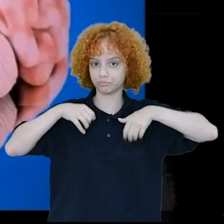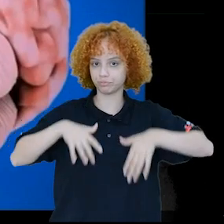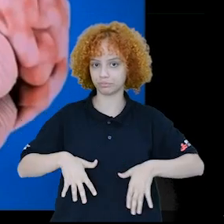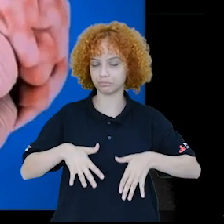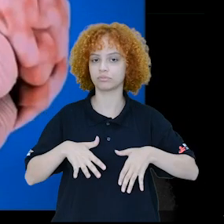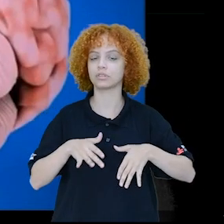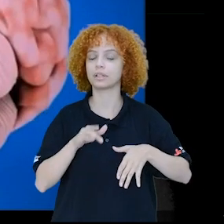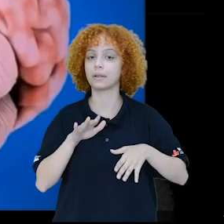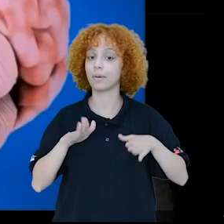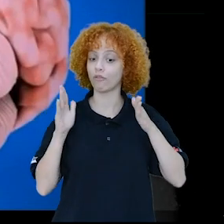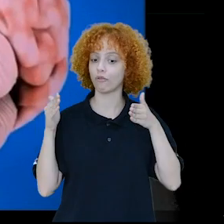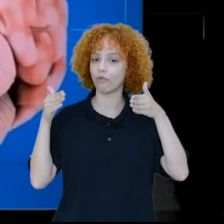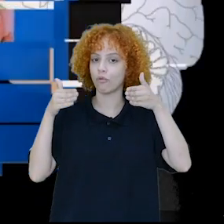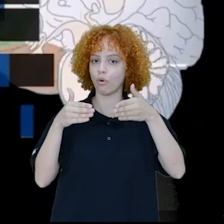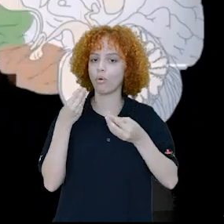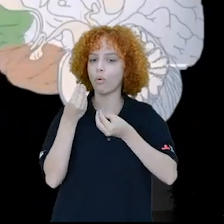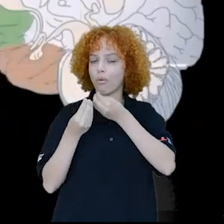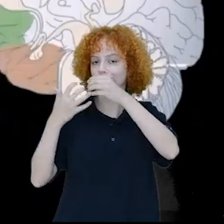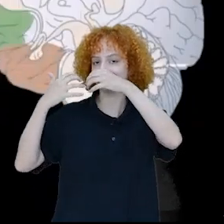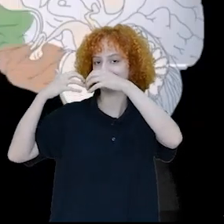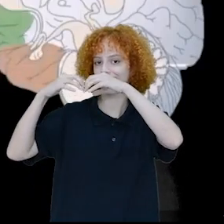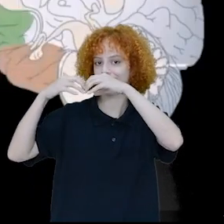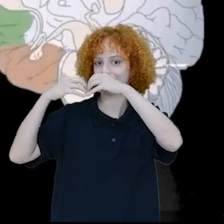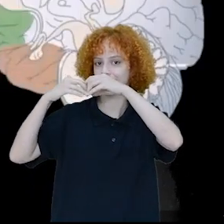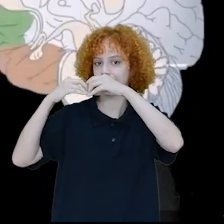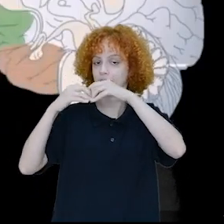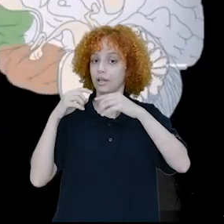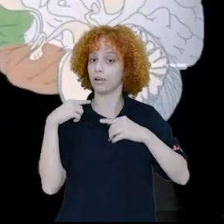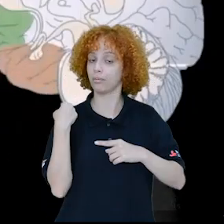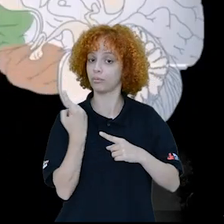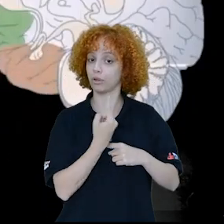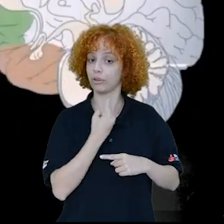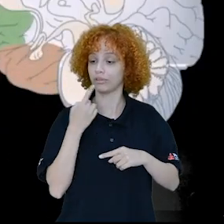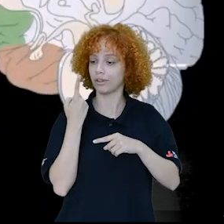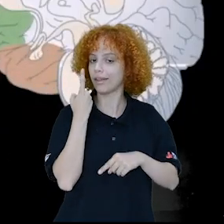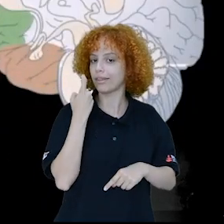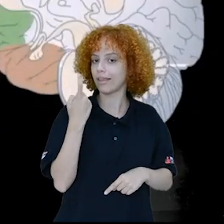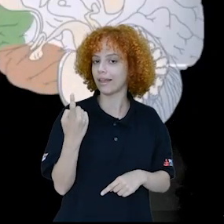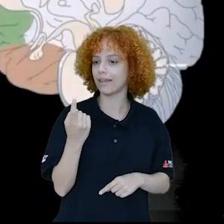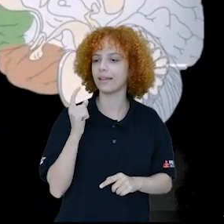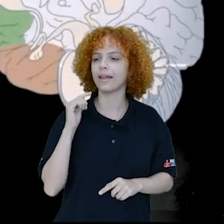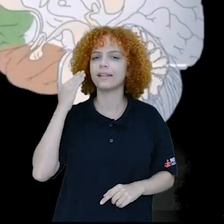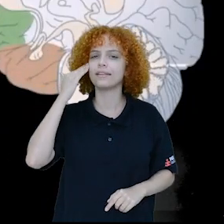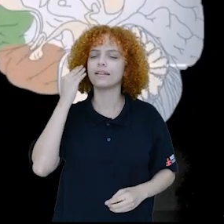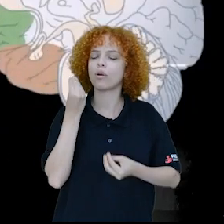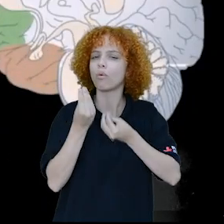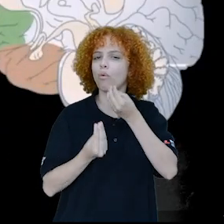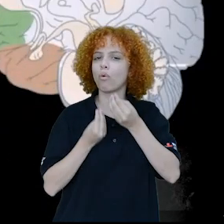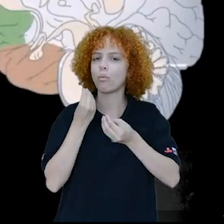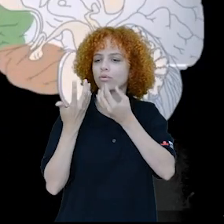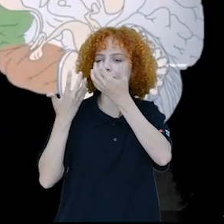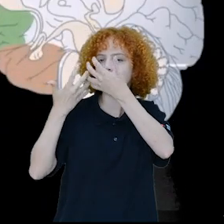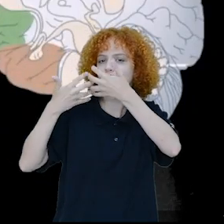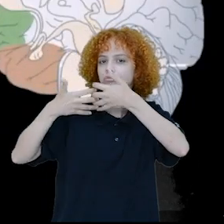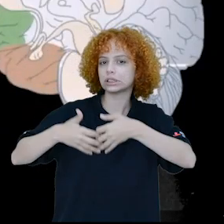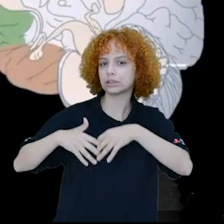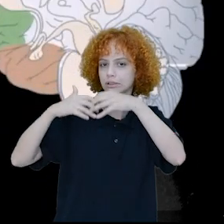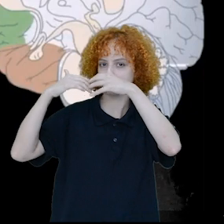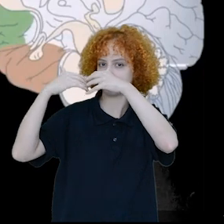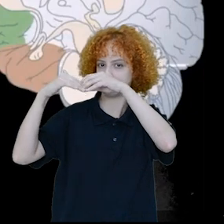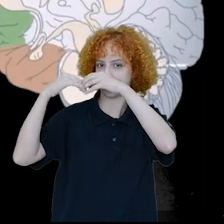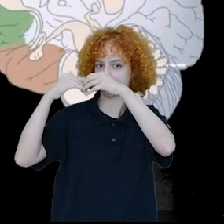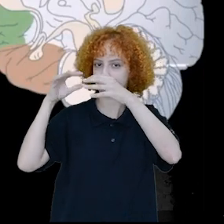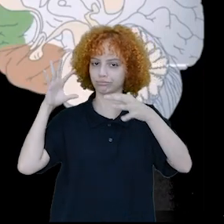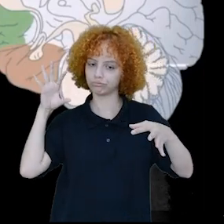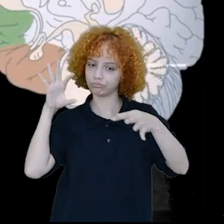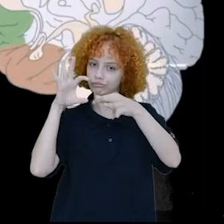nervoso, mais especificamente do encéfalo, pois o nosso interesse está em entender como é o funcionamento